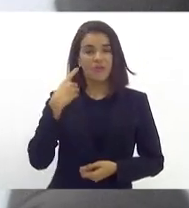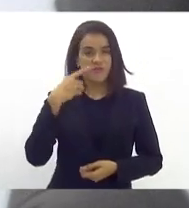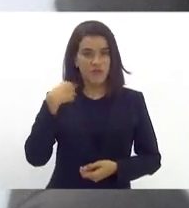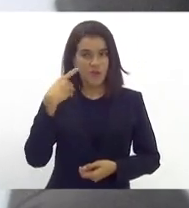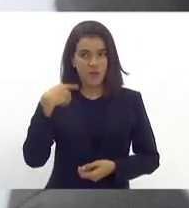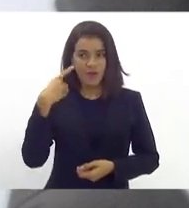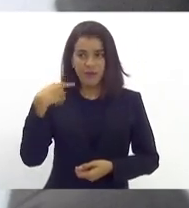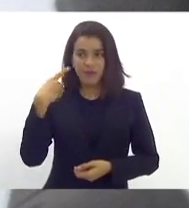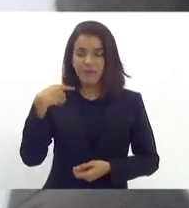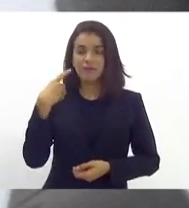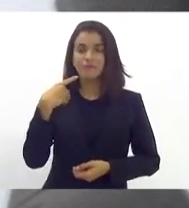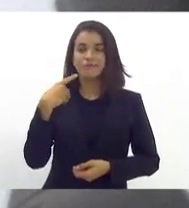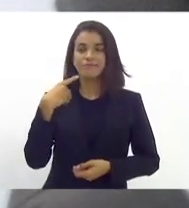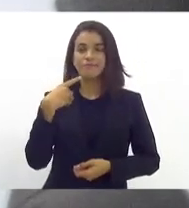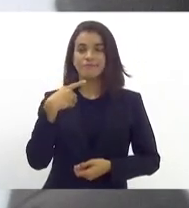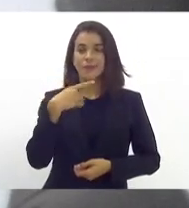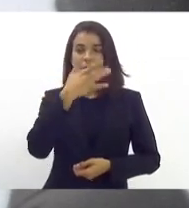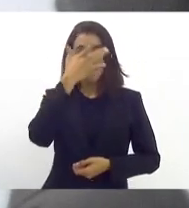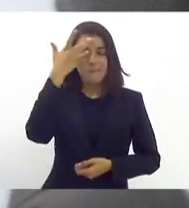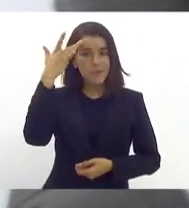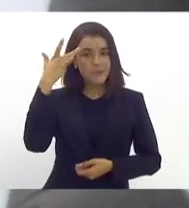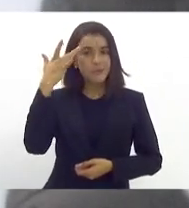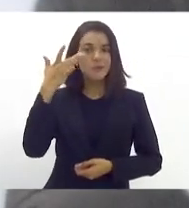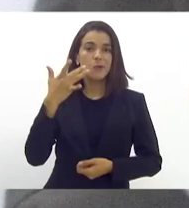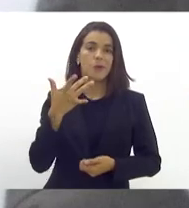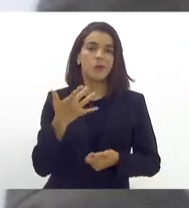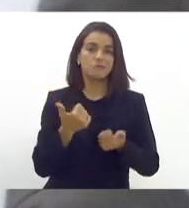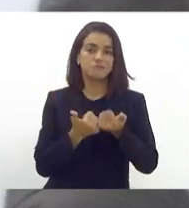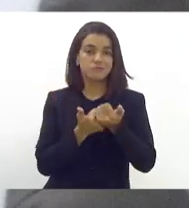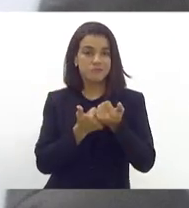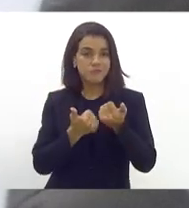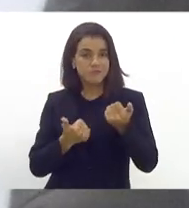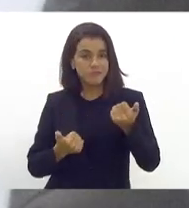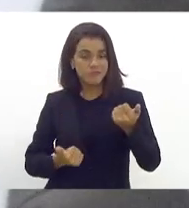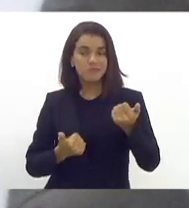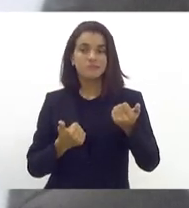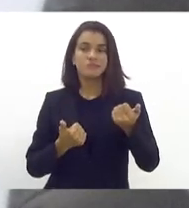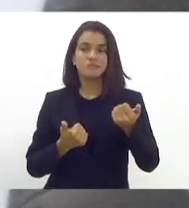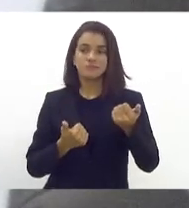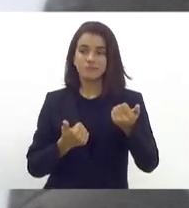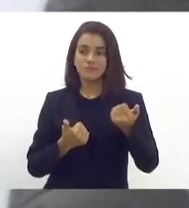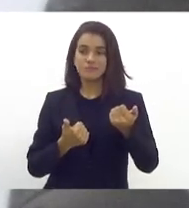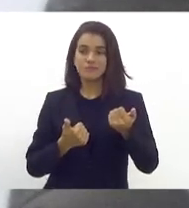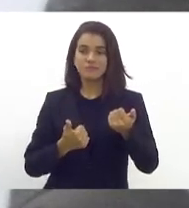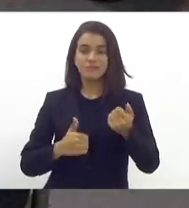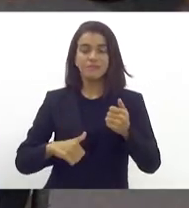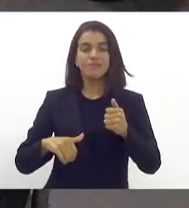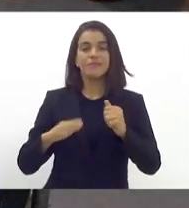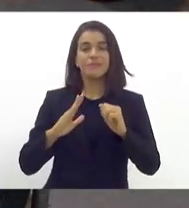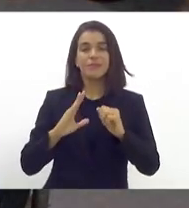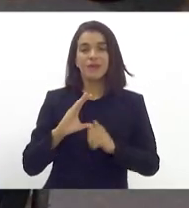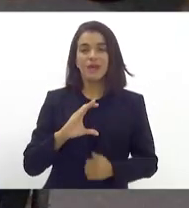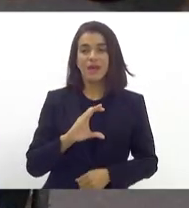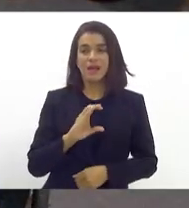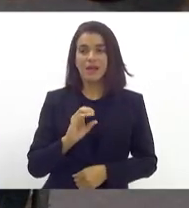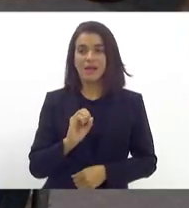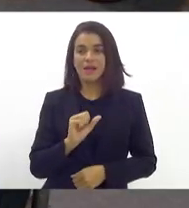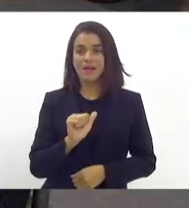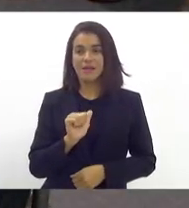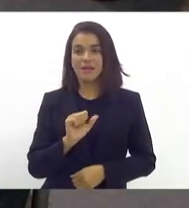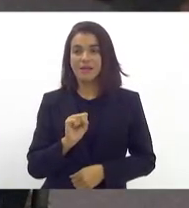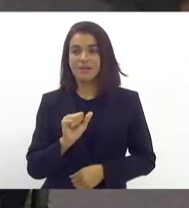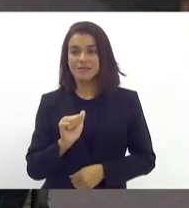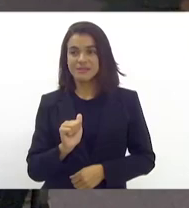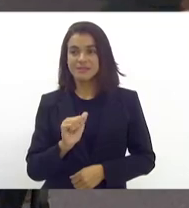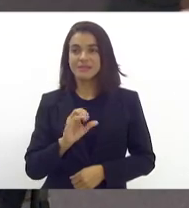advogado uma pessoa é superintendente da casa civil da subsecretaria de